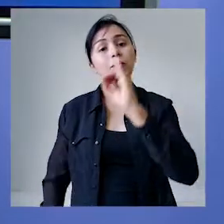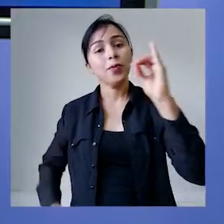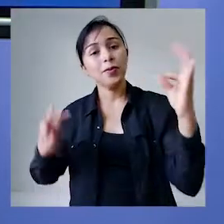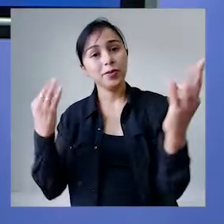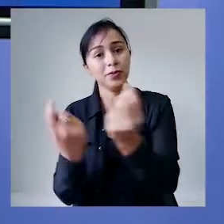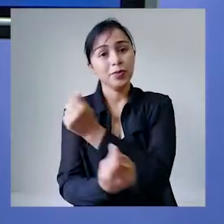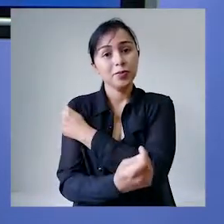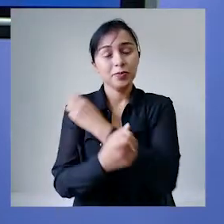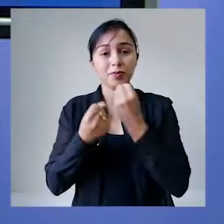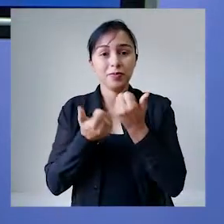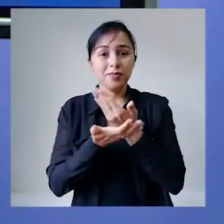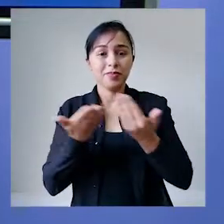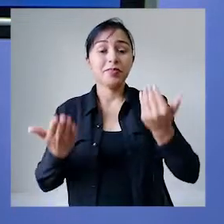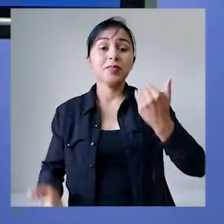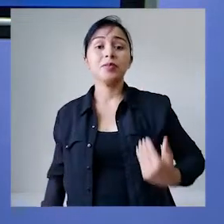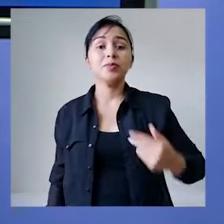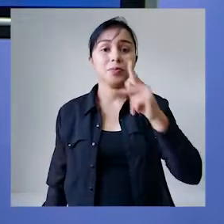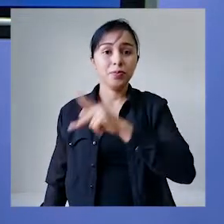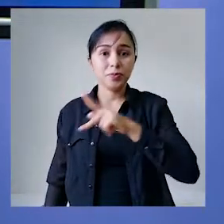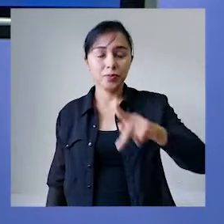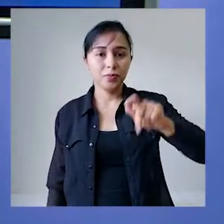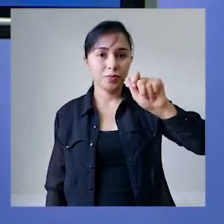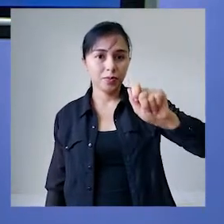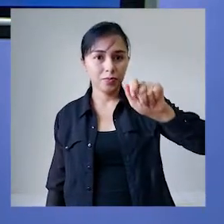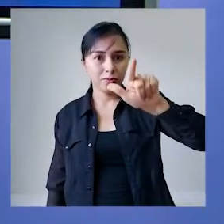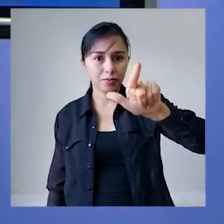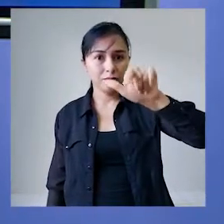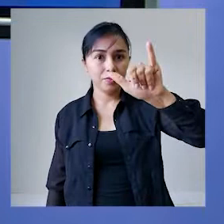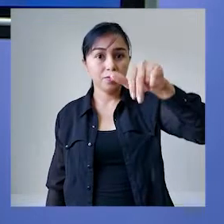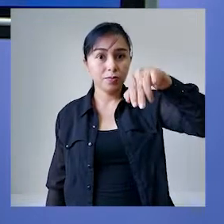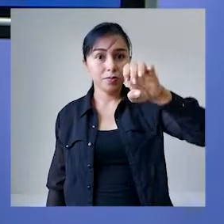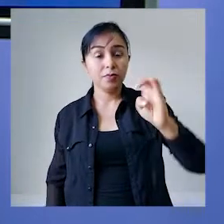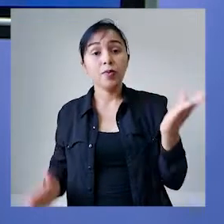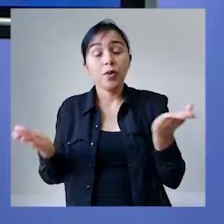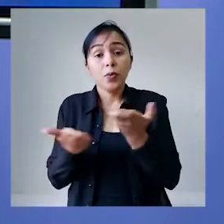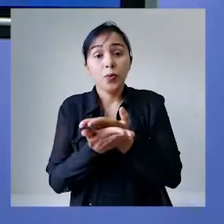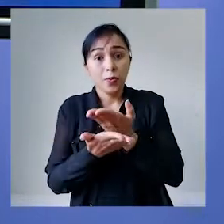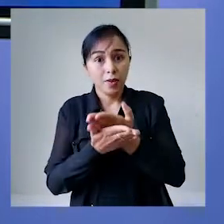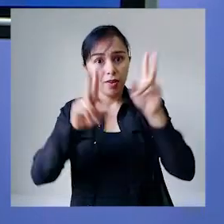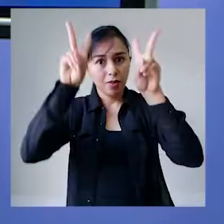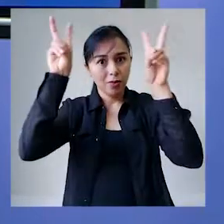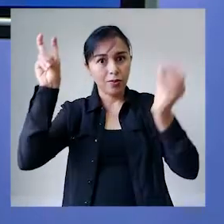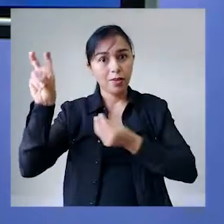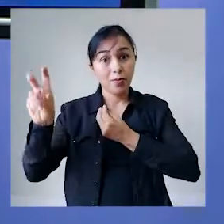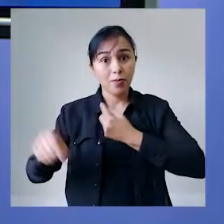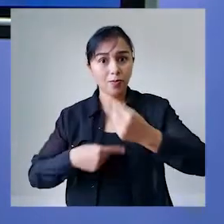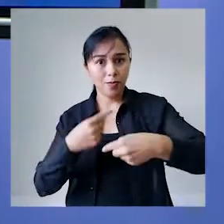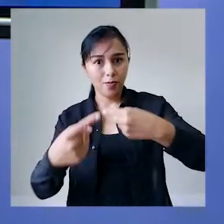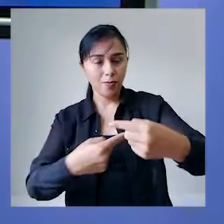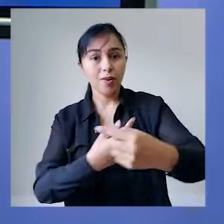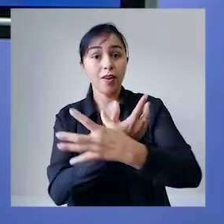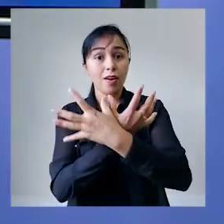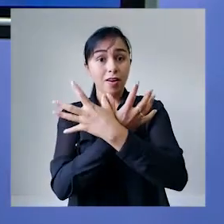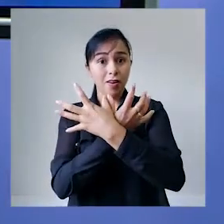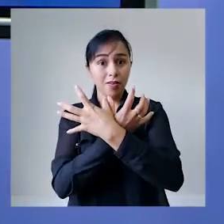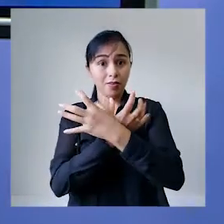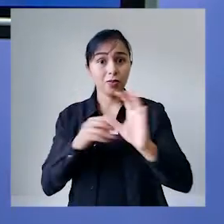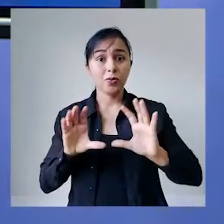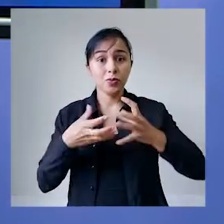Olá, alunos, tudo bem? Eu sou a professora Aline e hoje a nossa aula é sobre a reprodução no reino animal no grupo dos